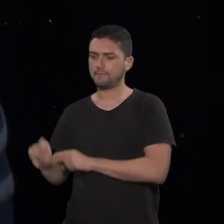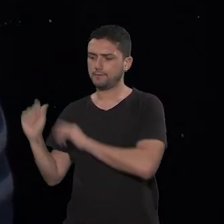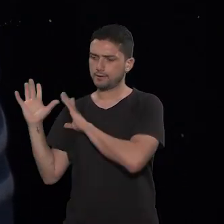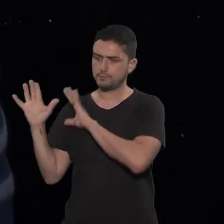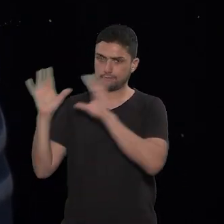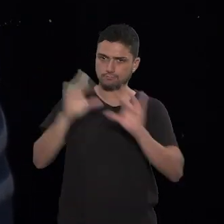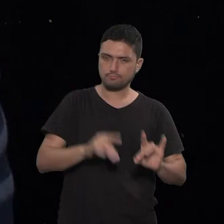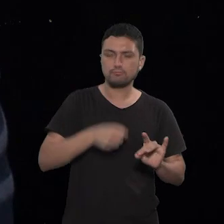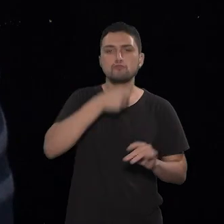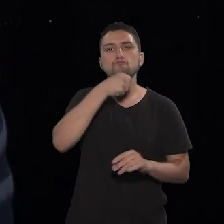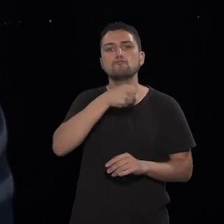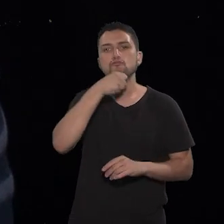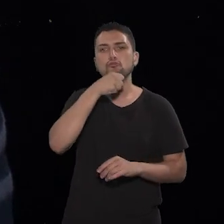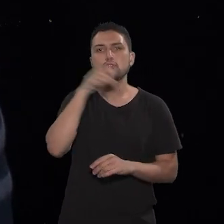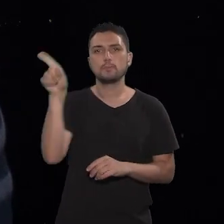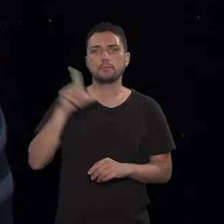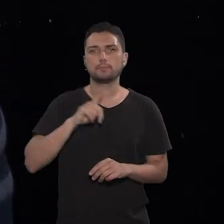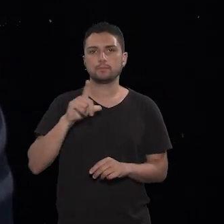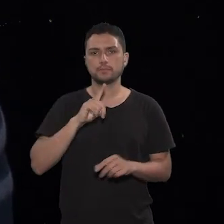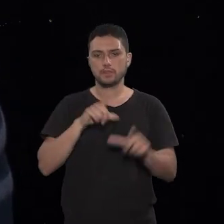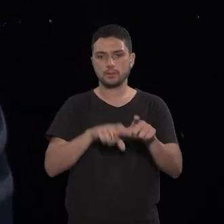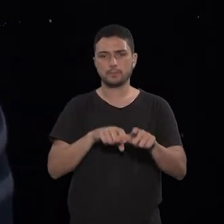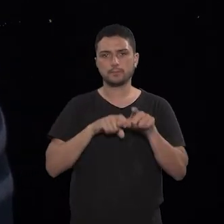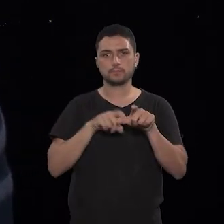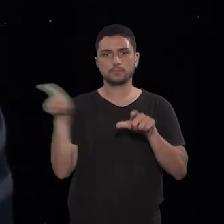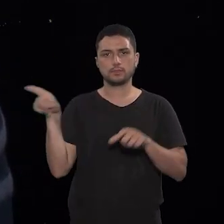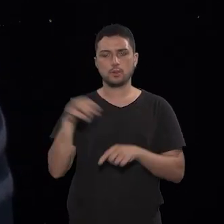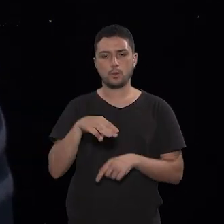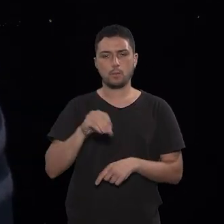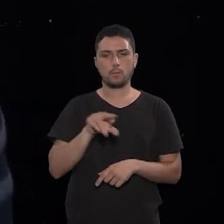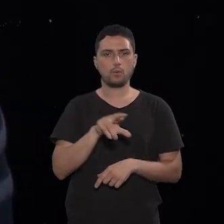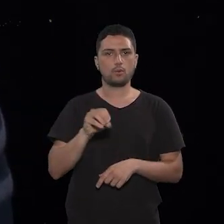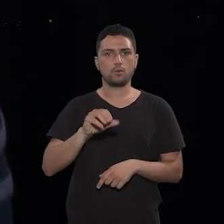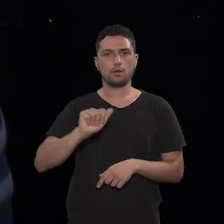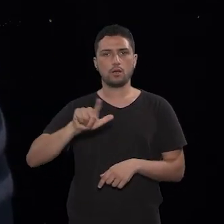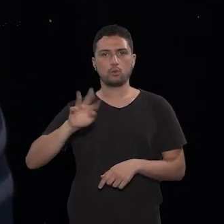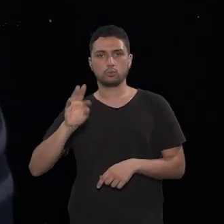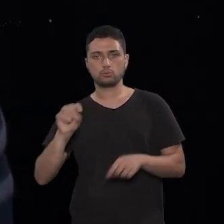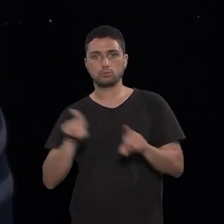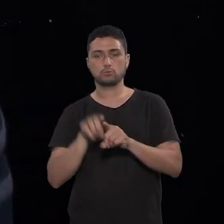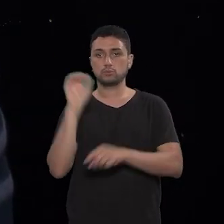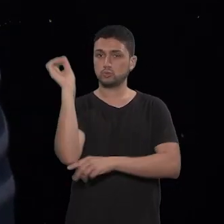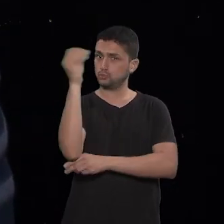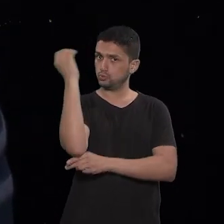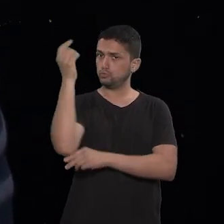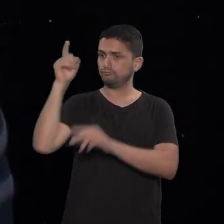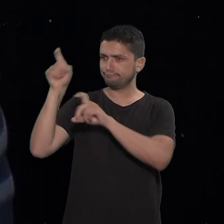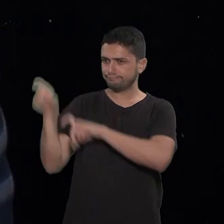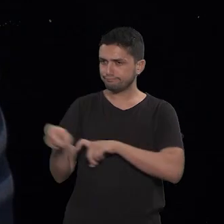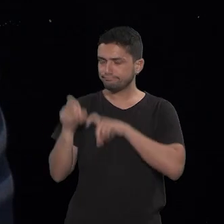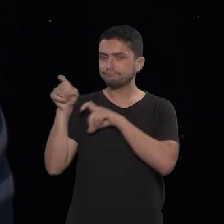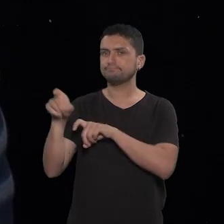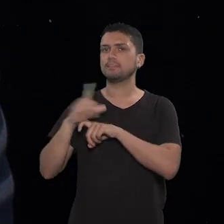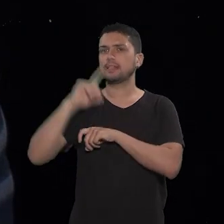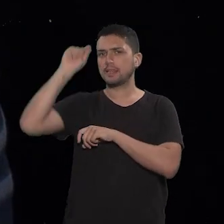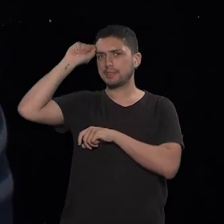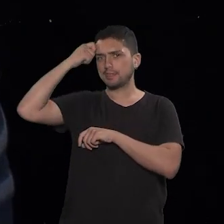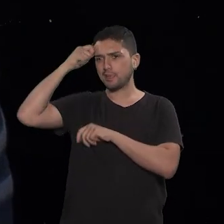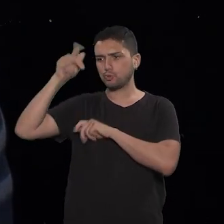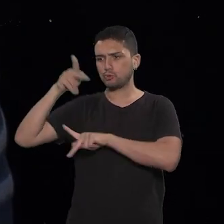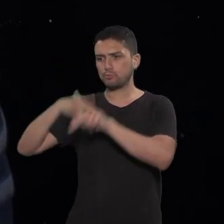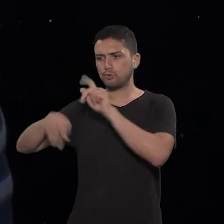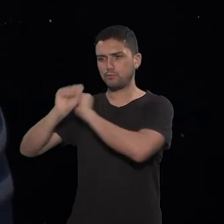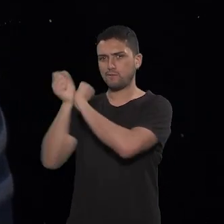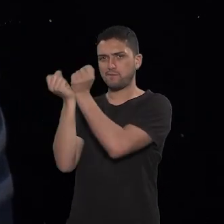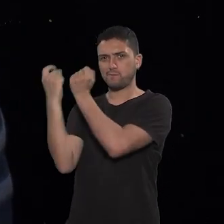afro-gaúcha, tendo como raiz inspiradora os avós, vindos do quilombo do Morro Alto, em Osório, e de Pelotas, no extremo sul,